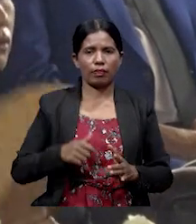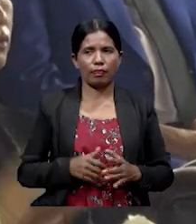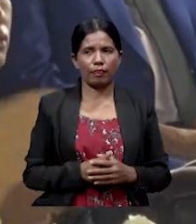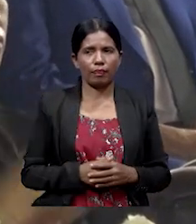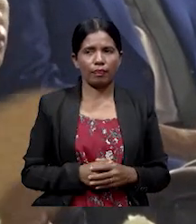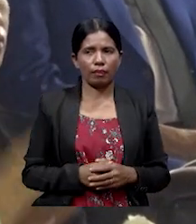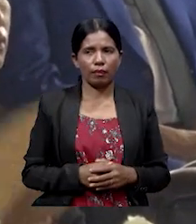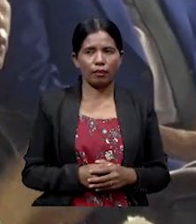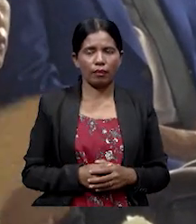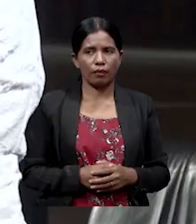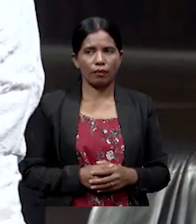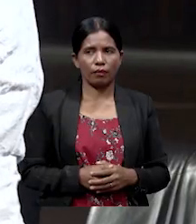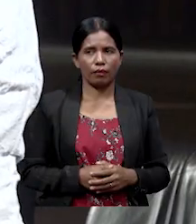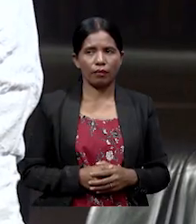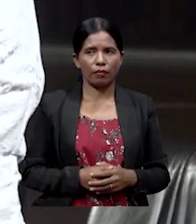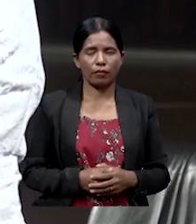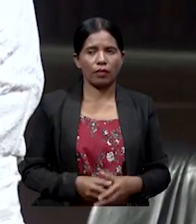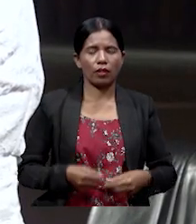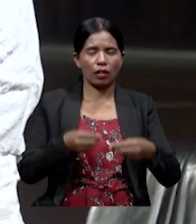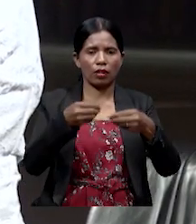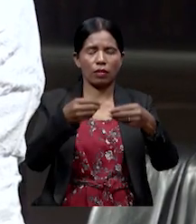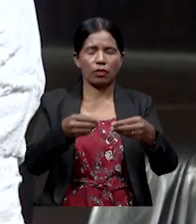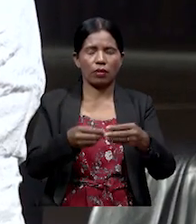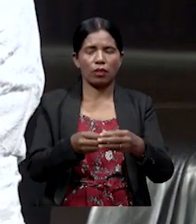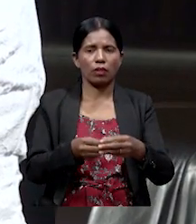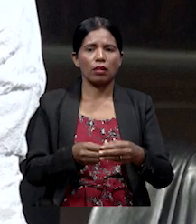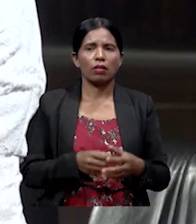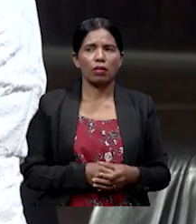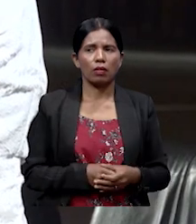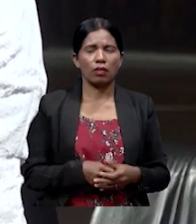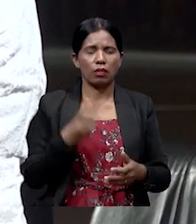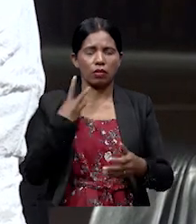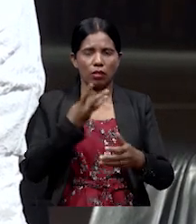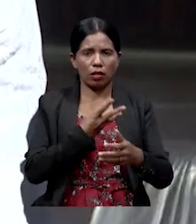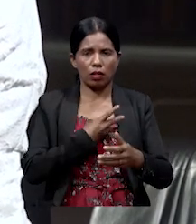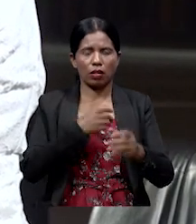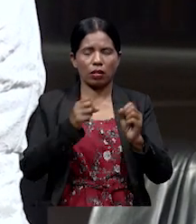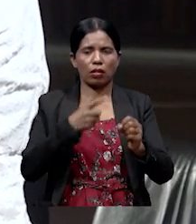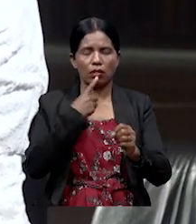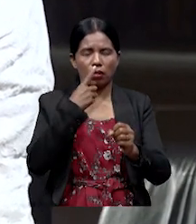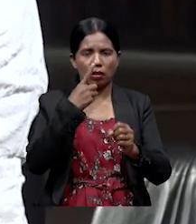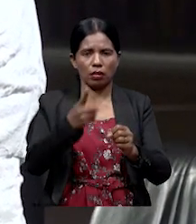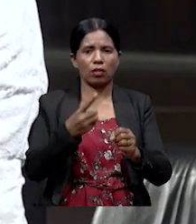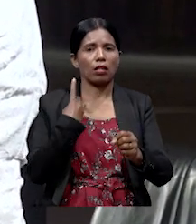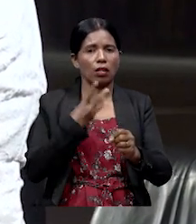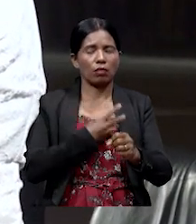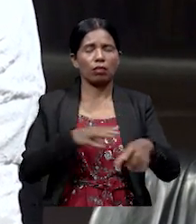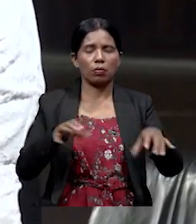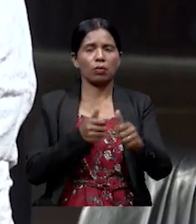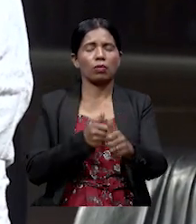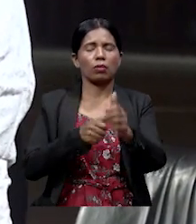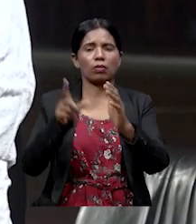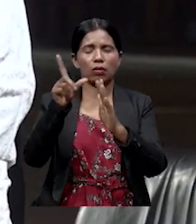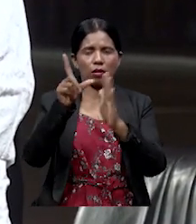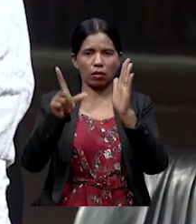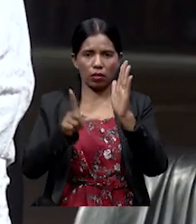povo, em honra, cumpri com lealdade as funções em que sou investido, cumprir